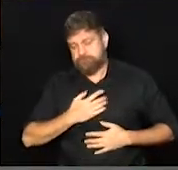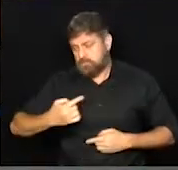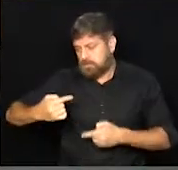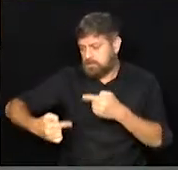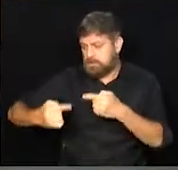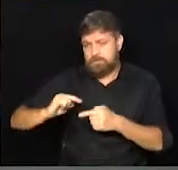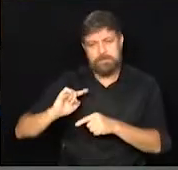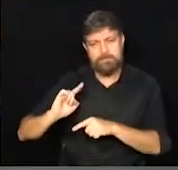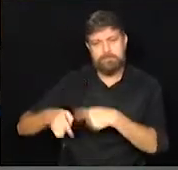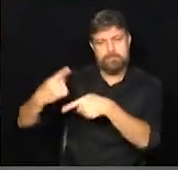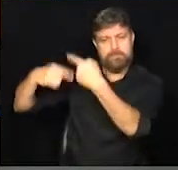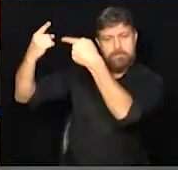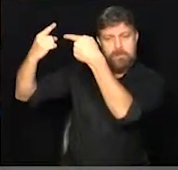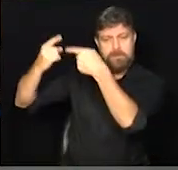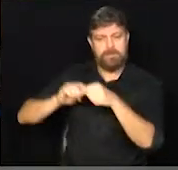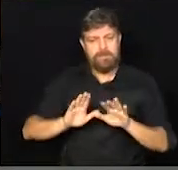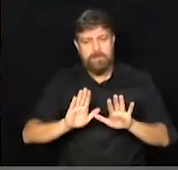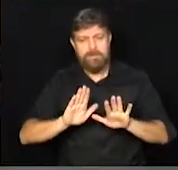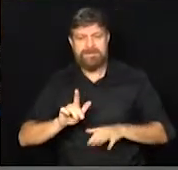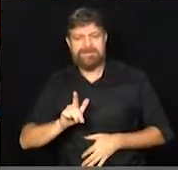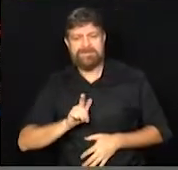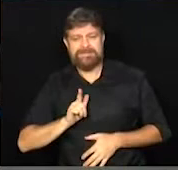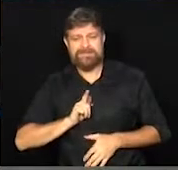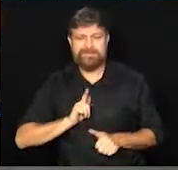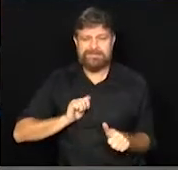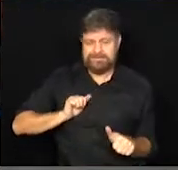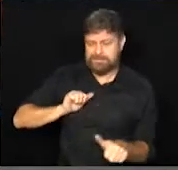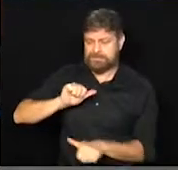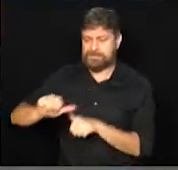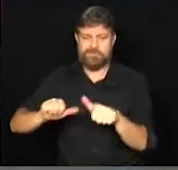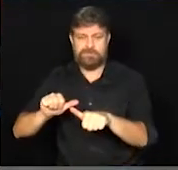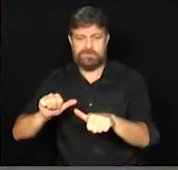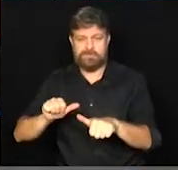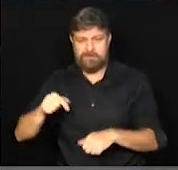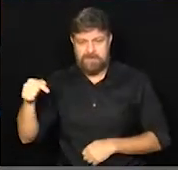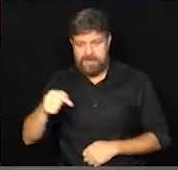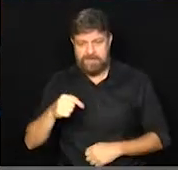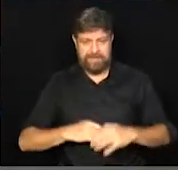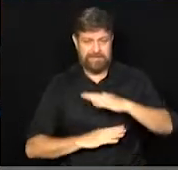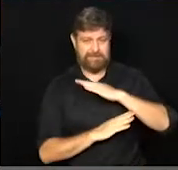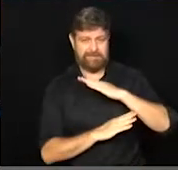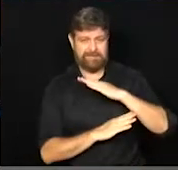debate, mas nós tivemos aí uma mudança no formato aqui na Câmara.